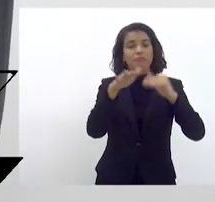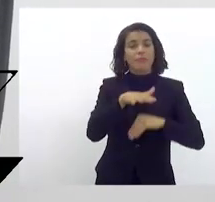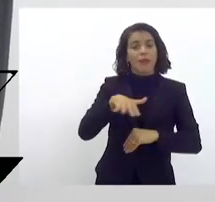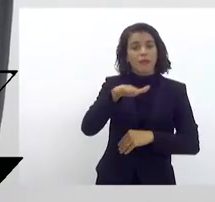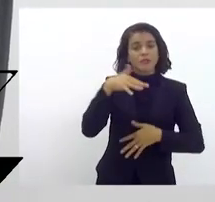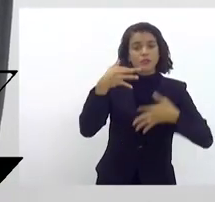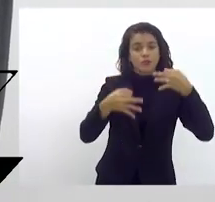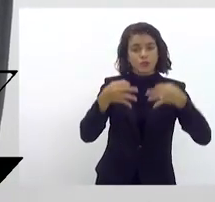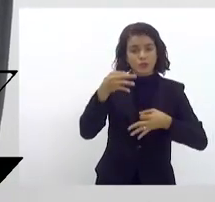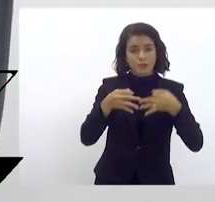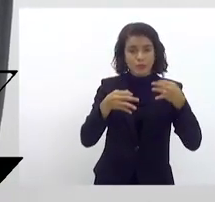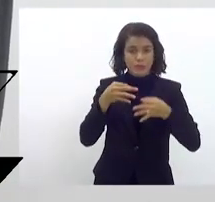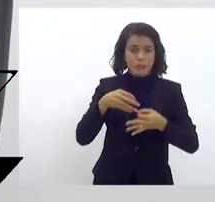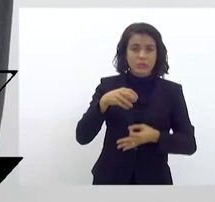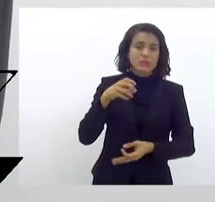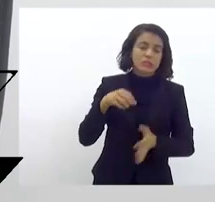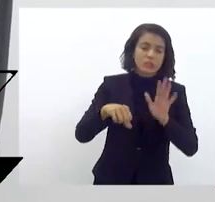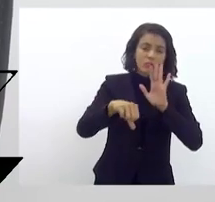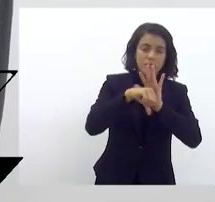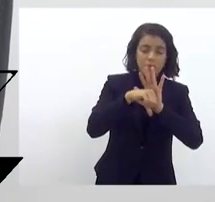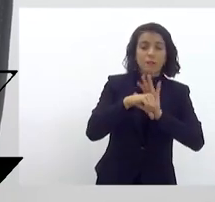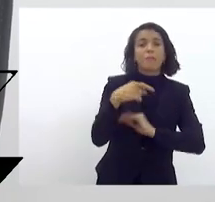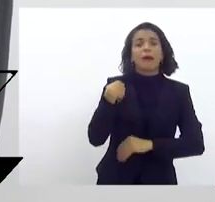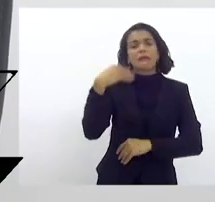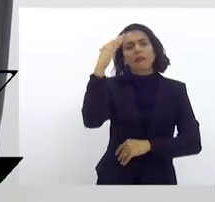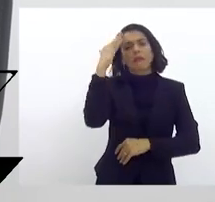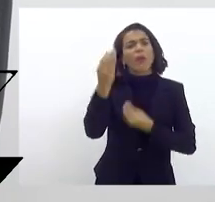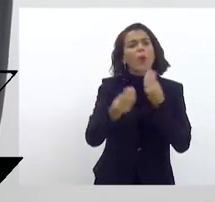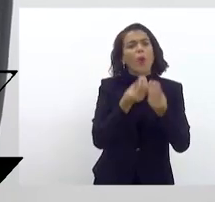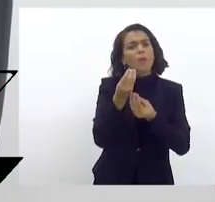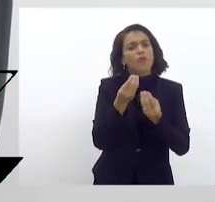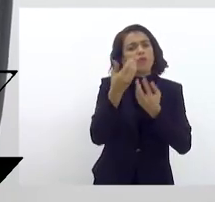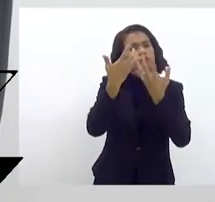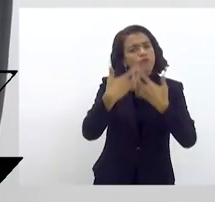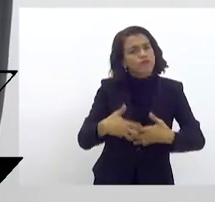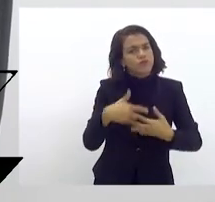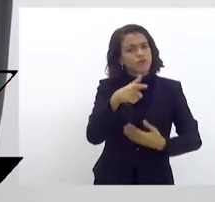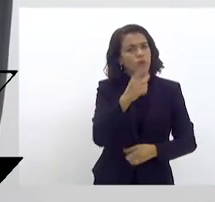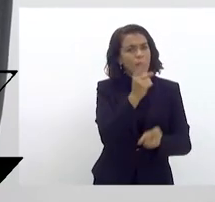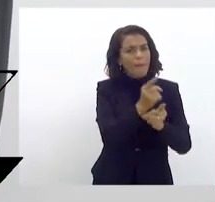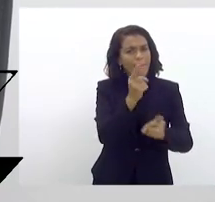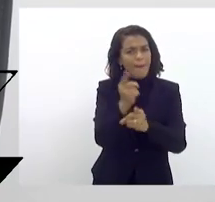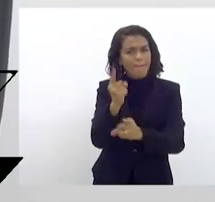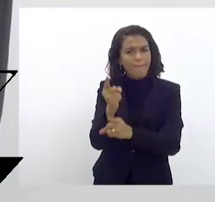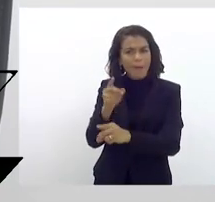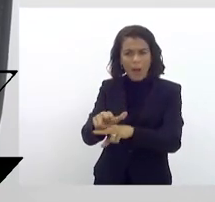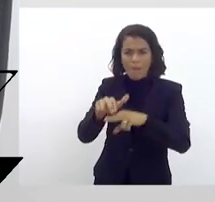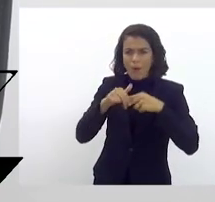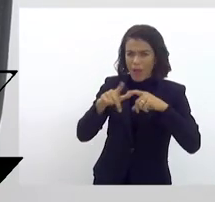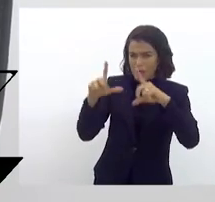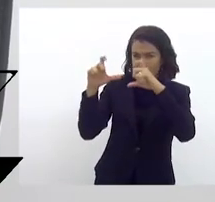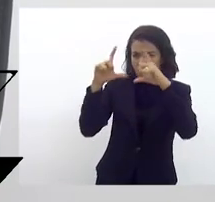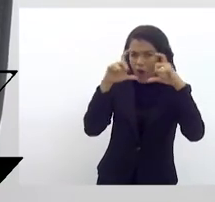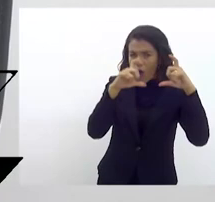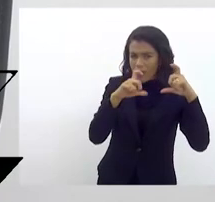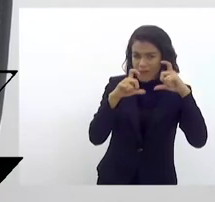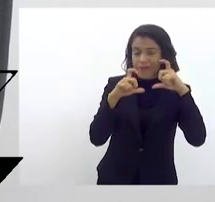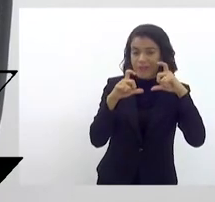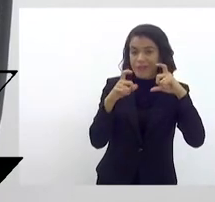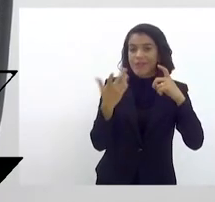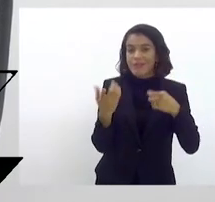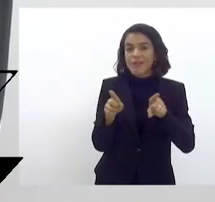Justiça Criminal para entender o tratamento jurídico de reconhecimento de pessoa com base na captura de imagens em